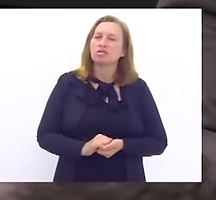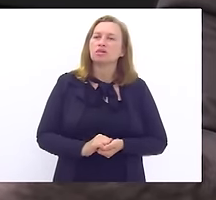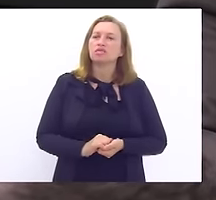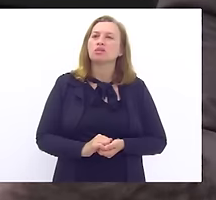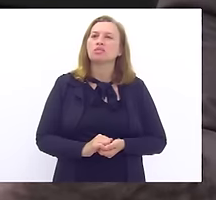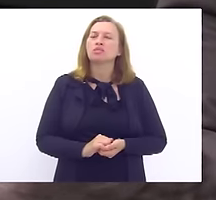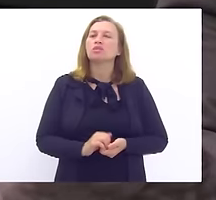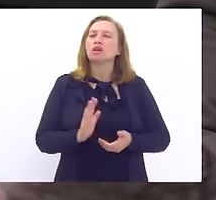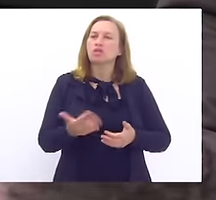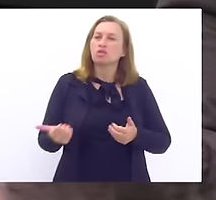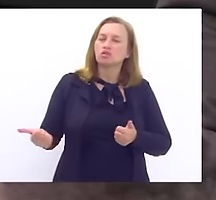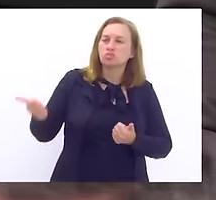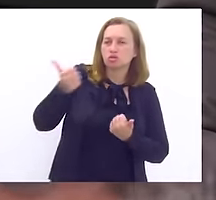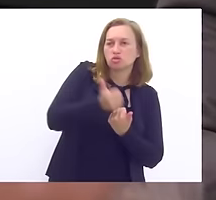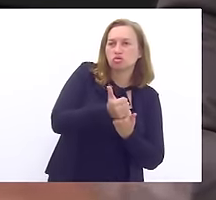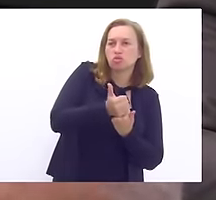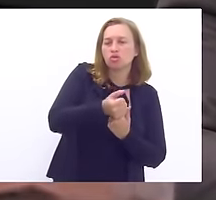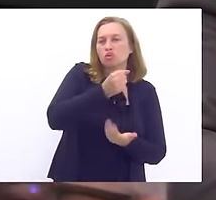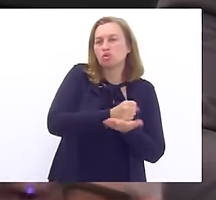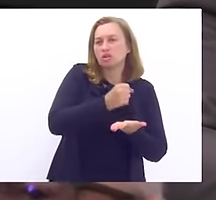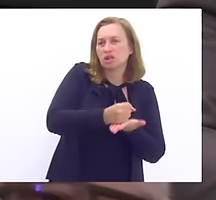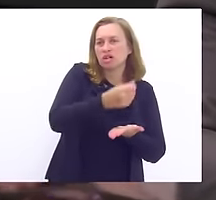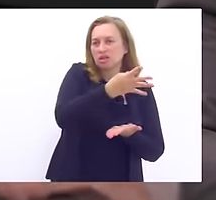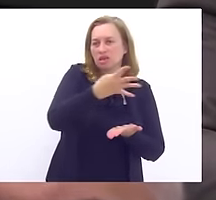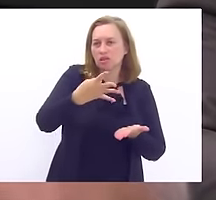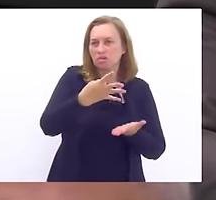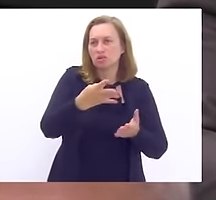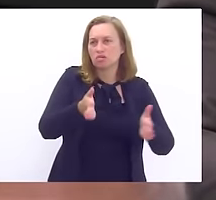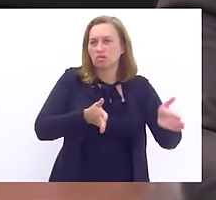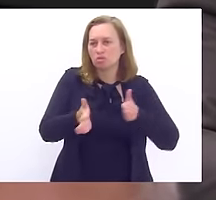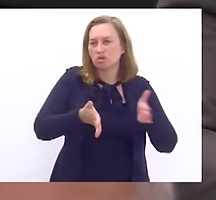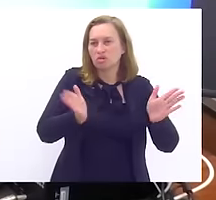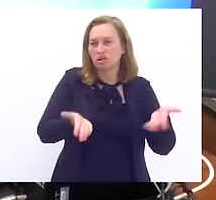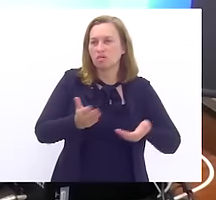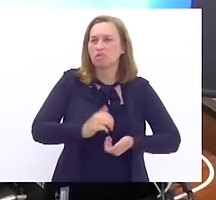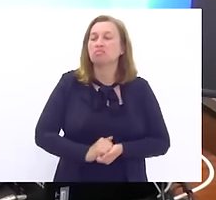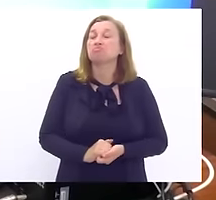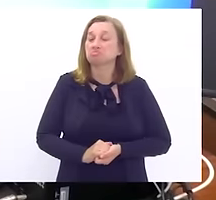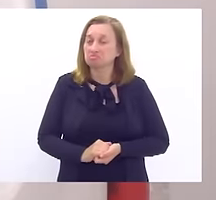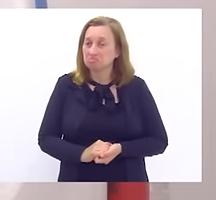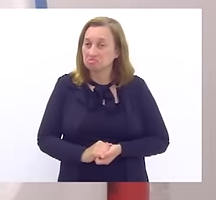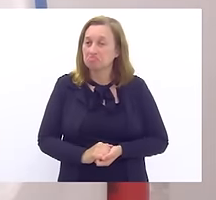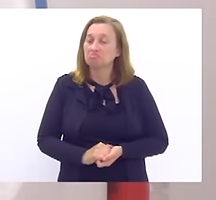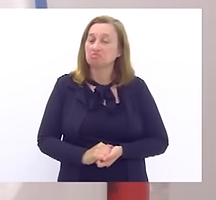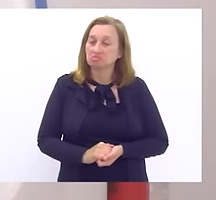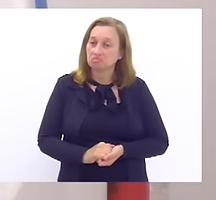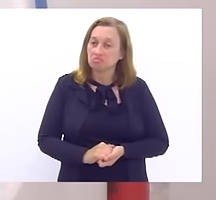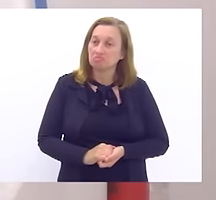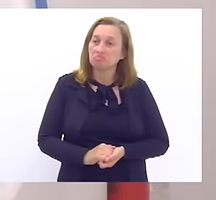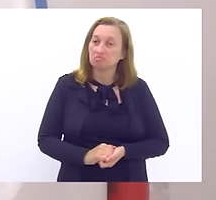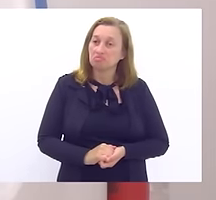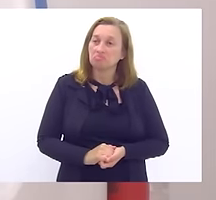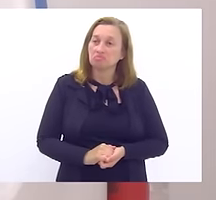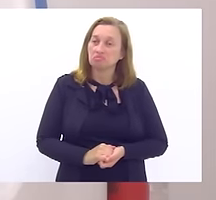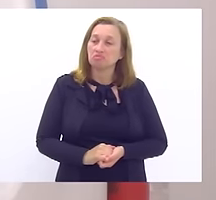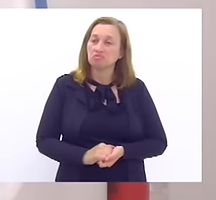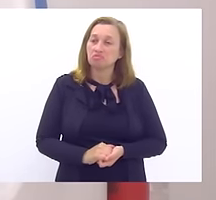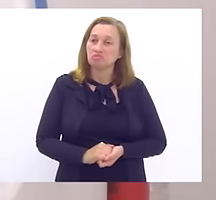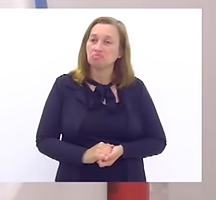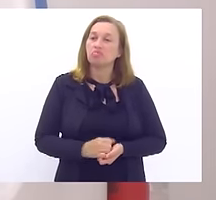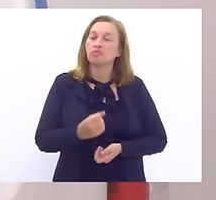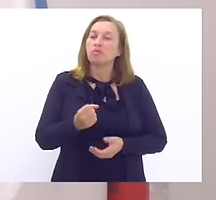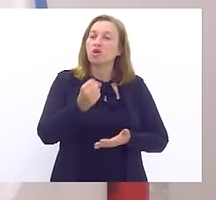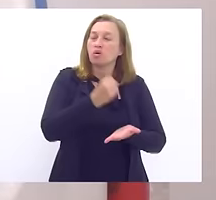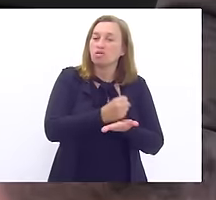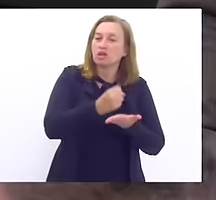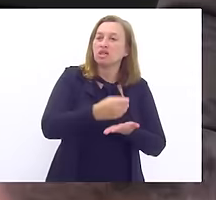firmado o contrato 14 para o período remanescente aí fizeram aqui o contrato e o contrato 4